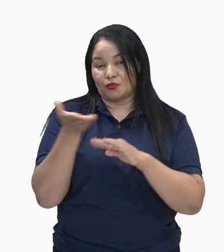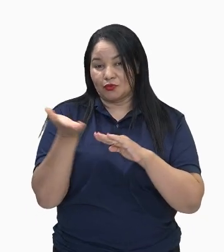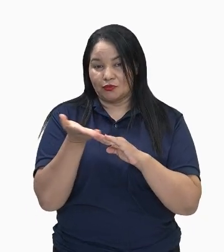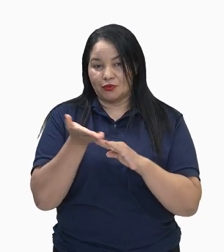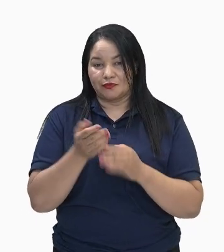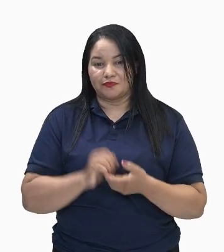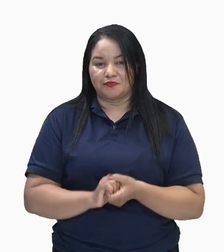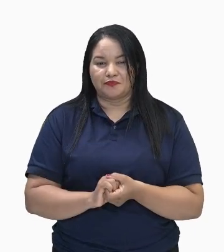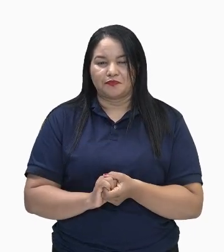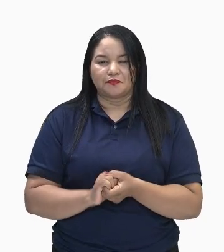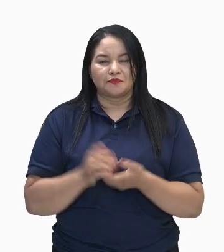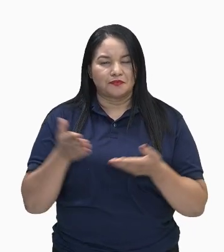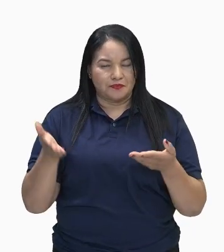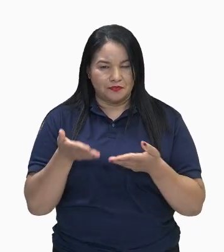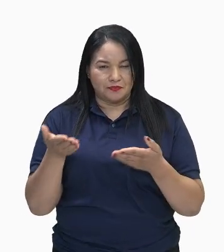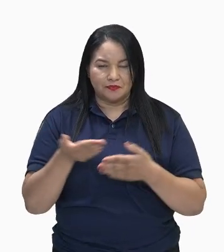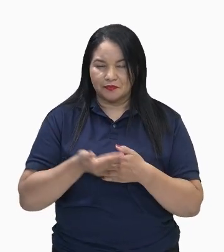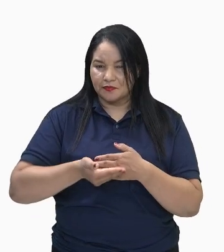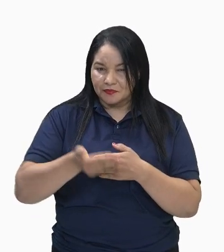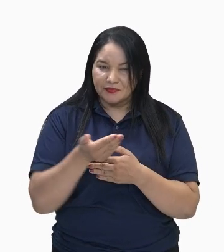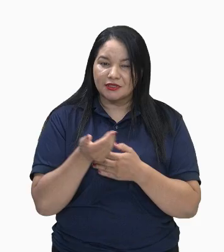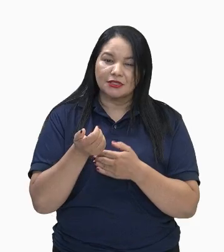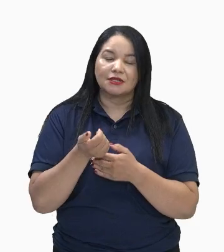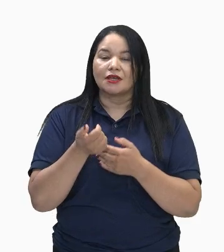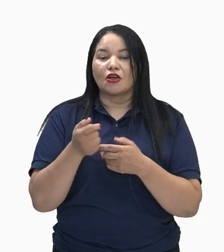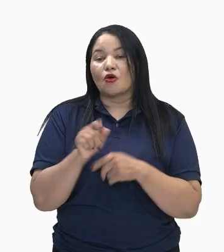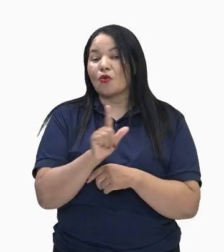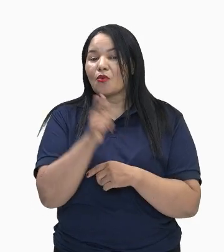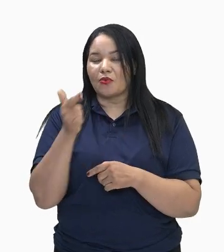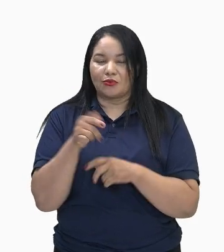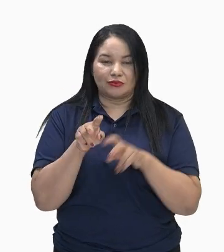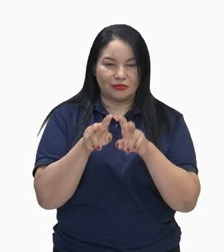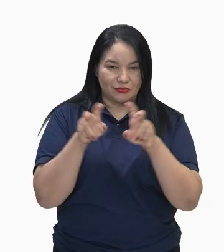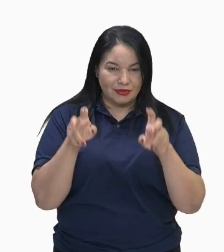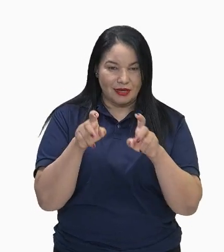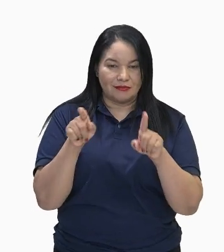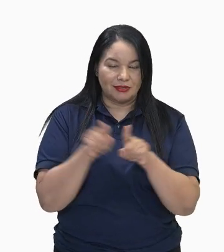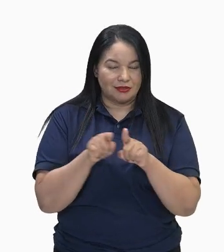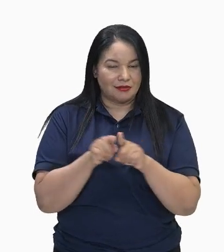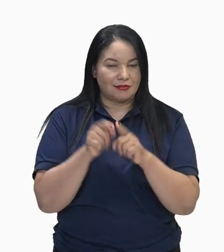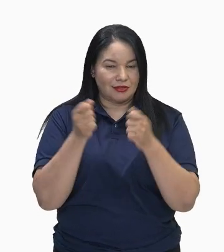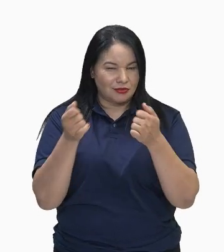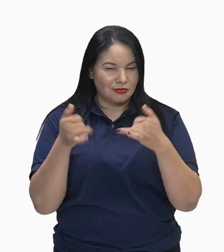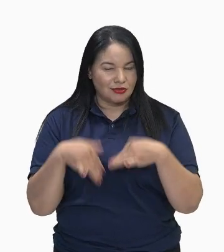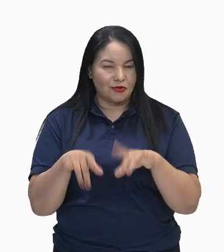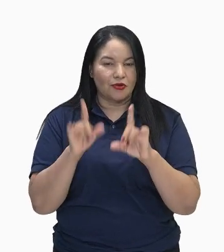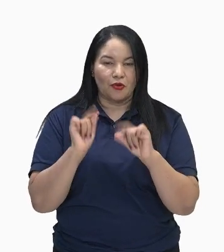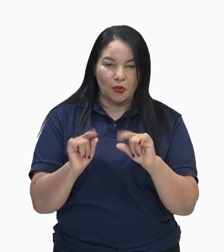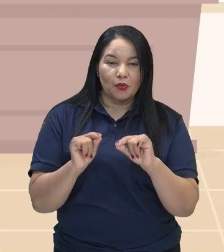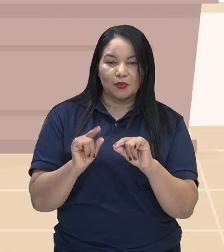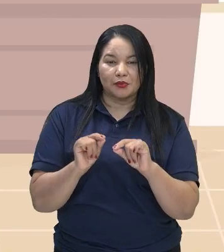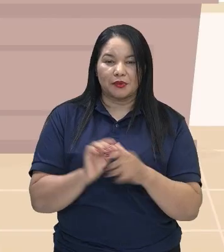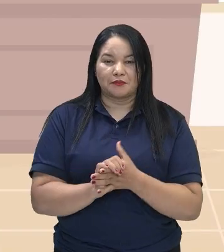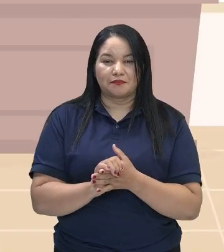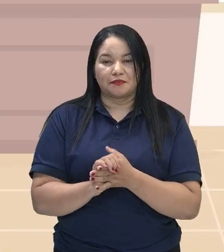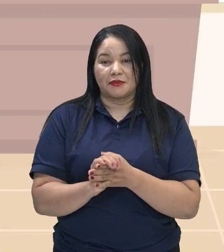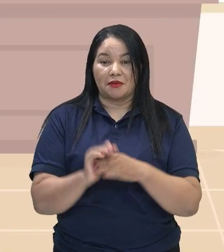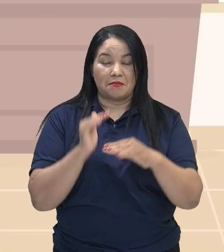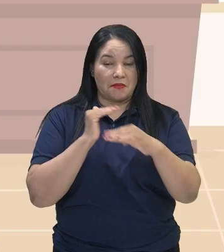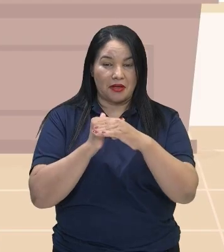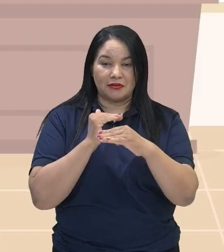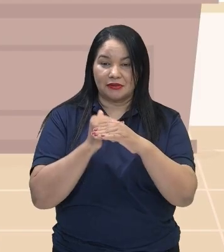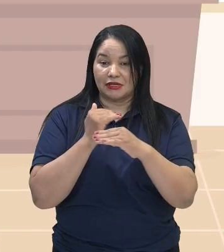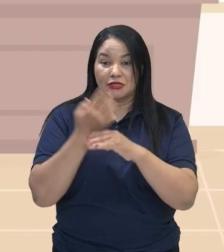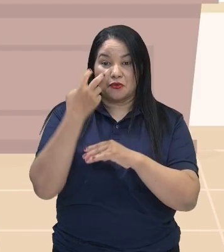seguir, nós falamos de outra temática nestas aulas de sociologia, que foi padronização